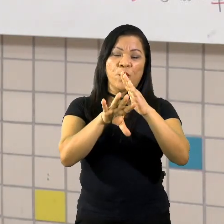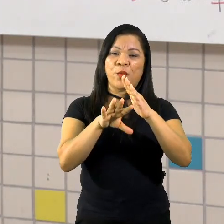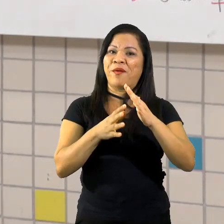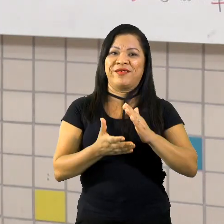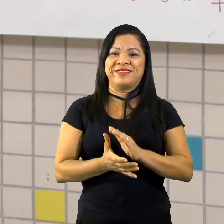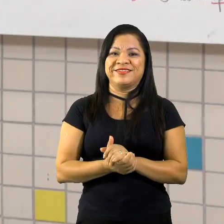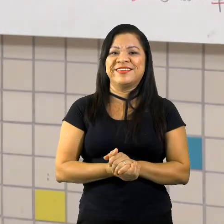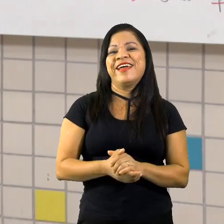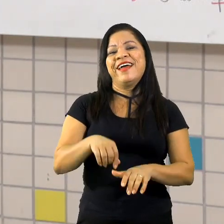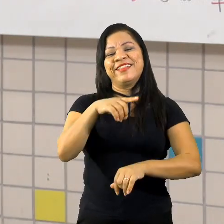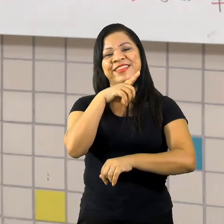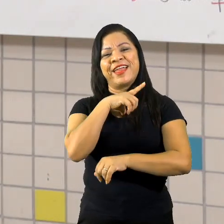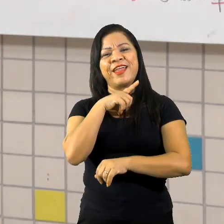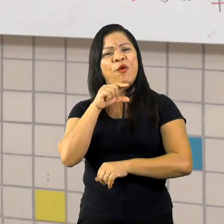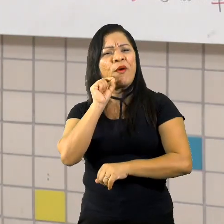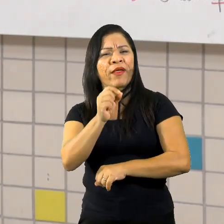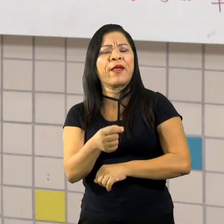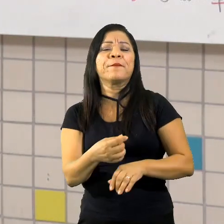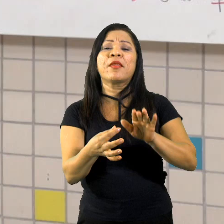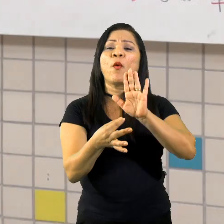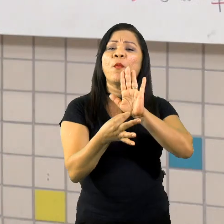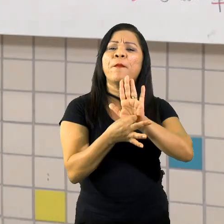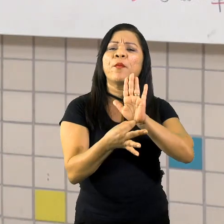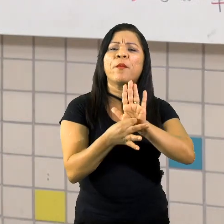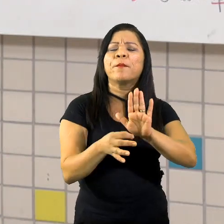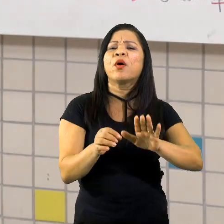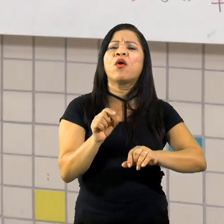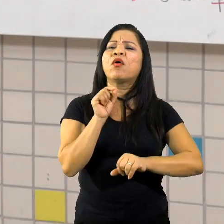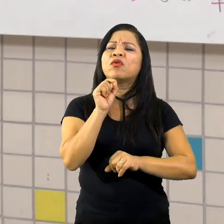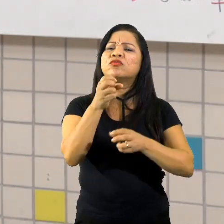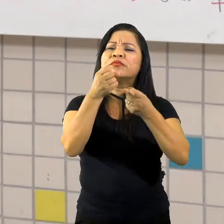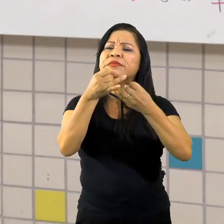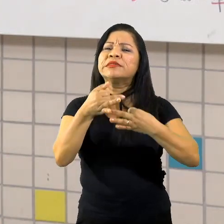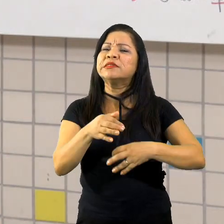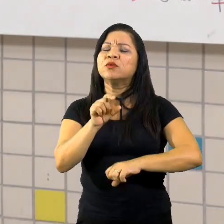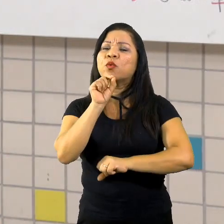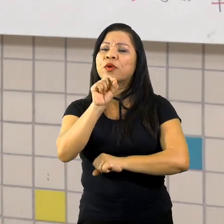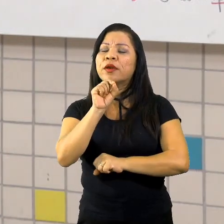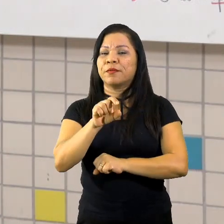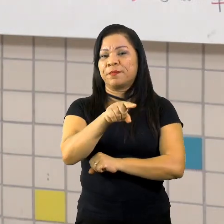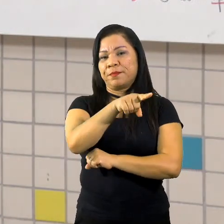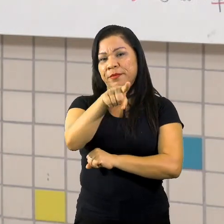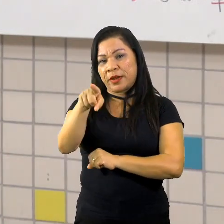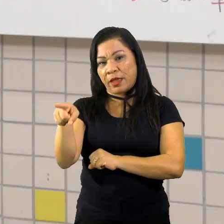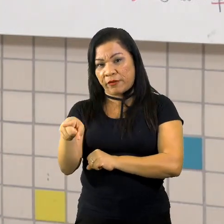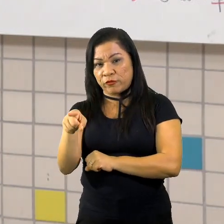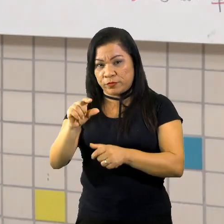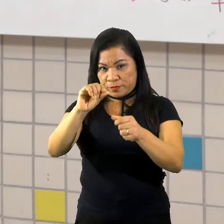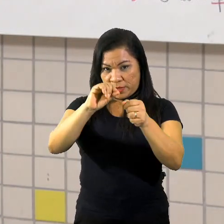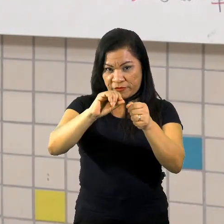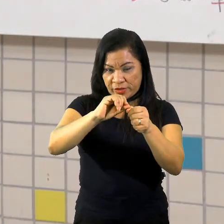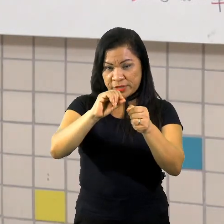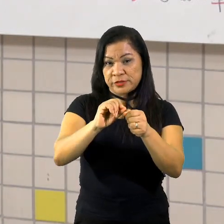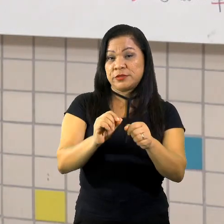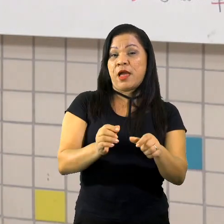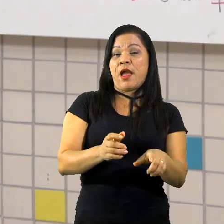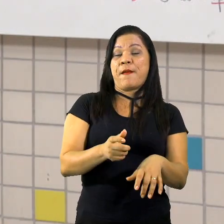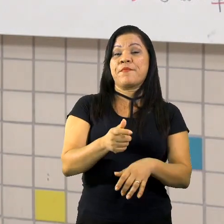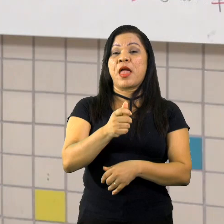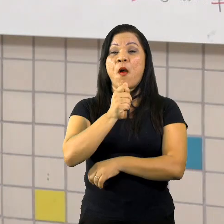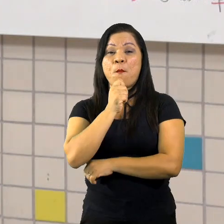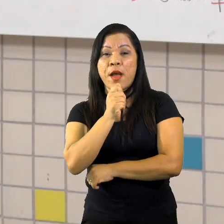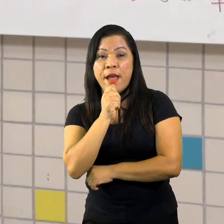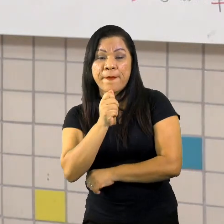textual. Essa proposta diz o seguinte: para vocês elaborar uma reportagem, seja ela